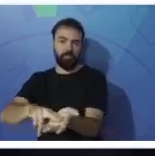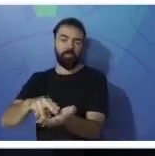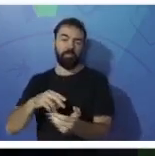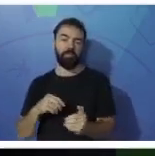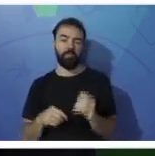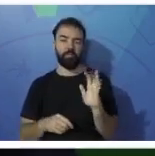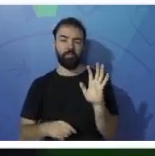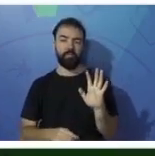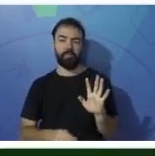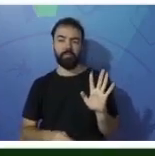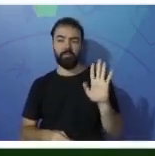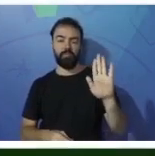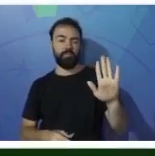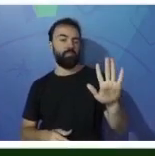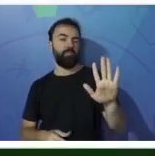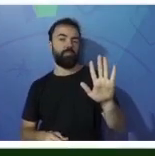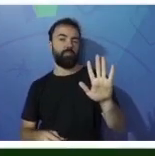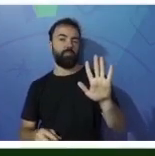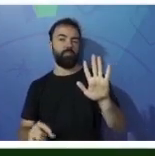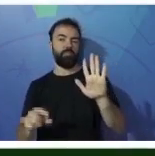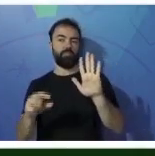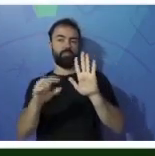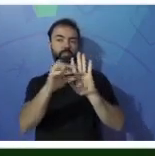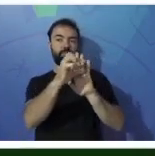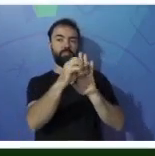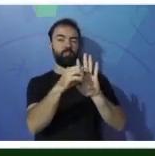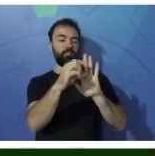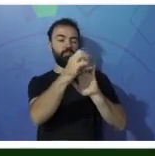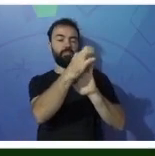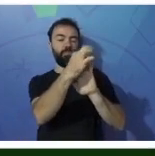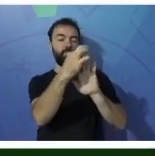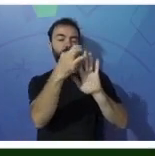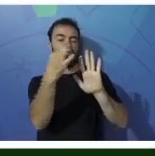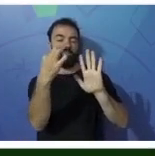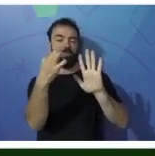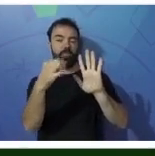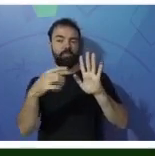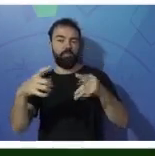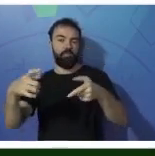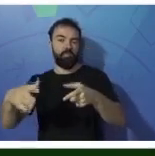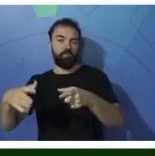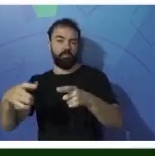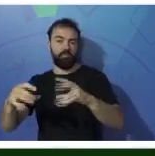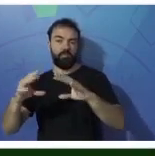conforme a estrutura apresentada. Olha, essa carta foi escrita em Brasília,